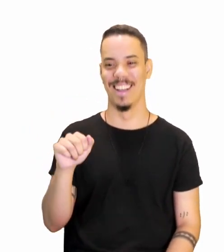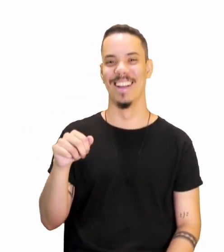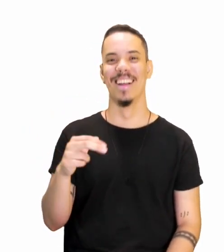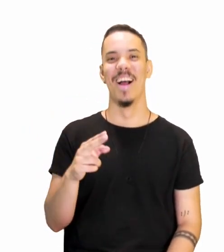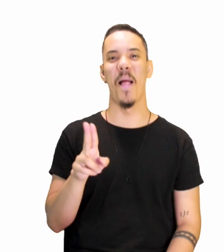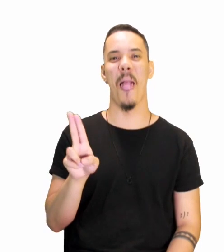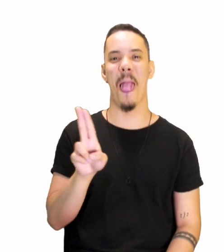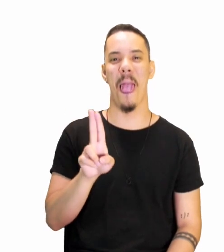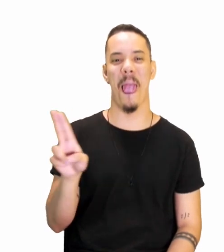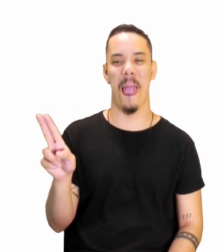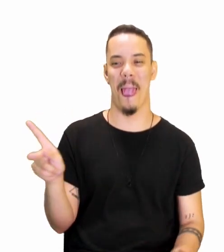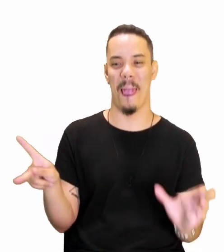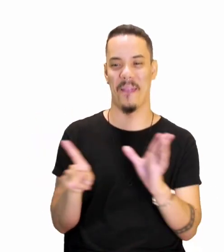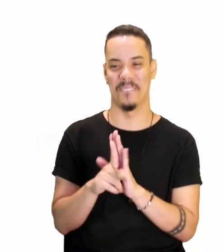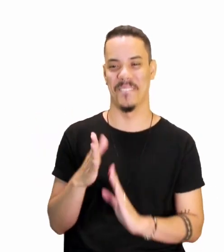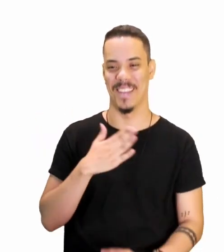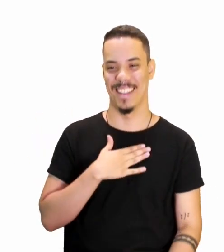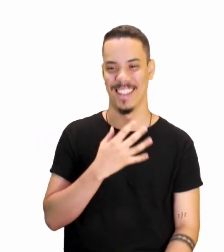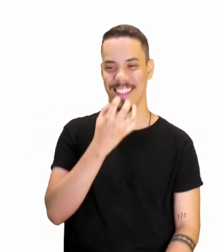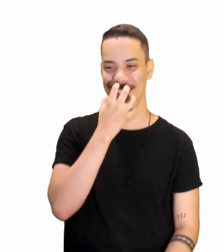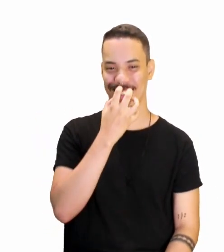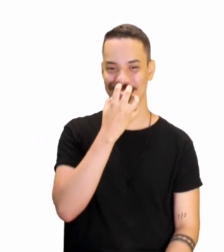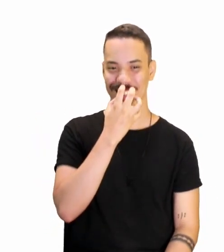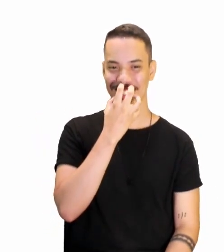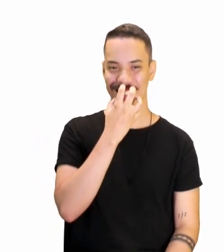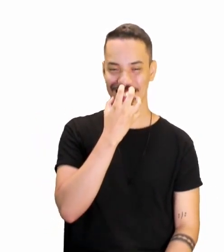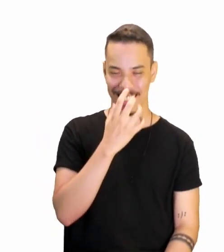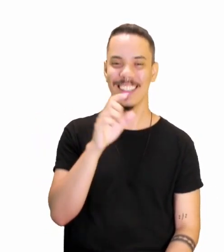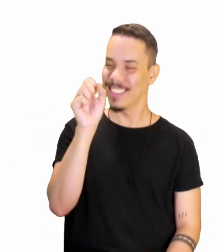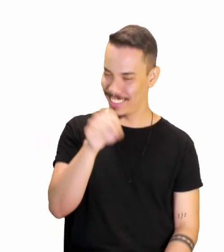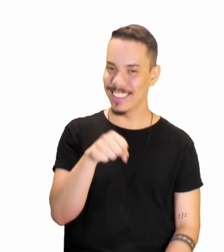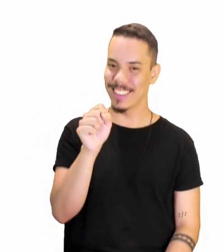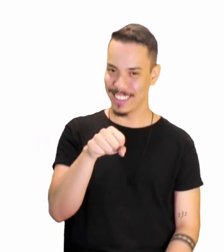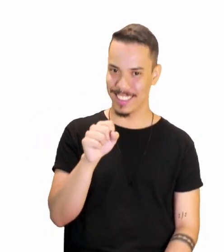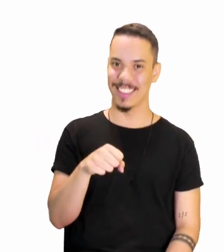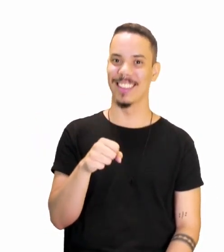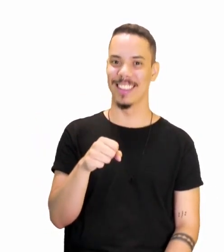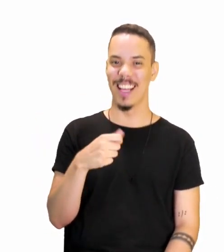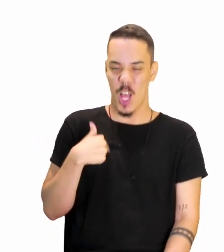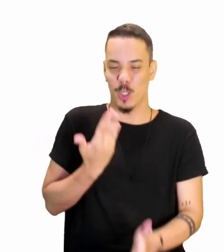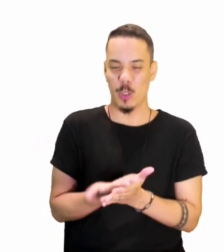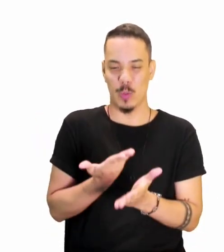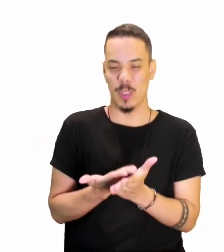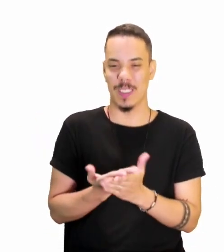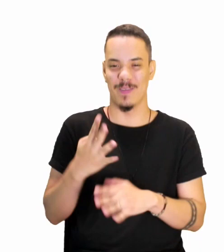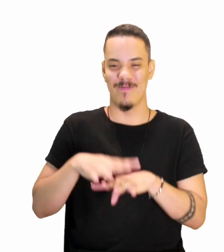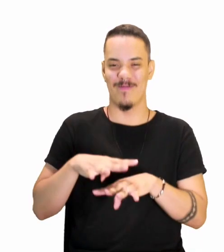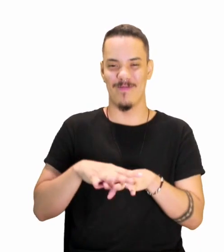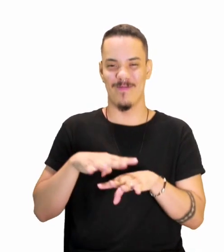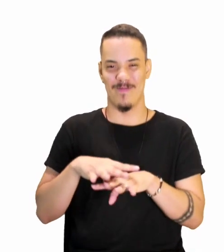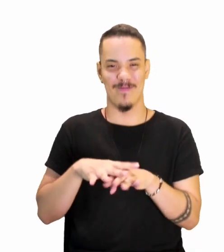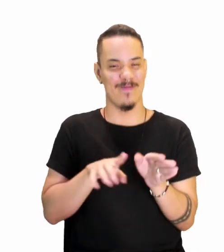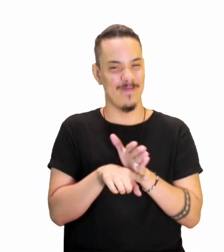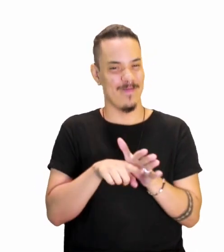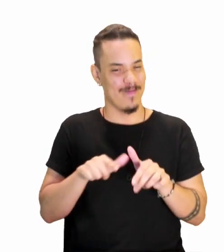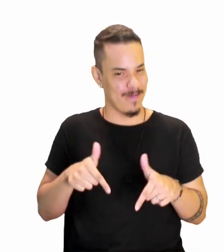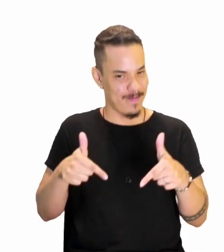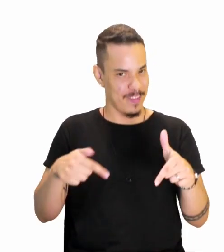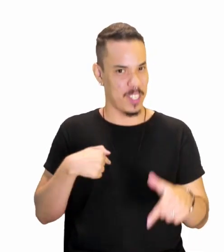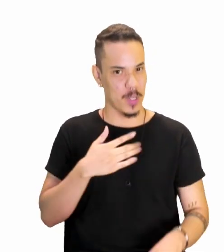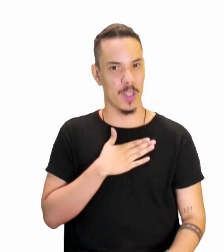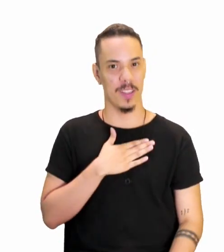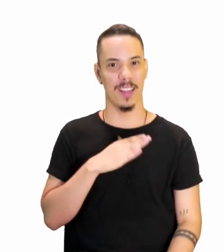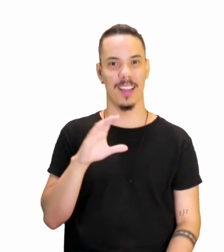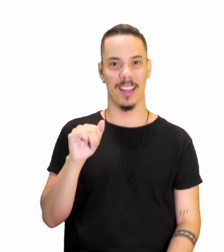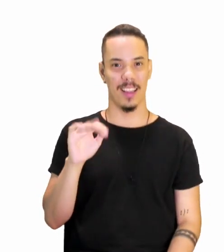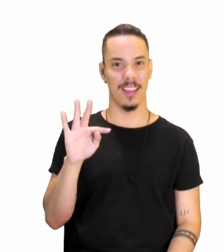lembrar, Cateta e Hipotenusa? Sim, amadinho. Era no tempo que eu estudava pra caramba. Estudava matemática, eu gostava, ó.